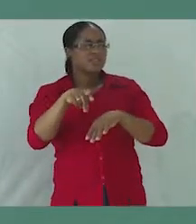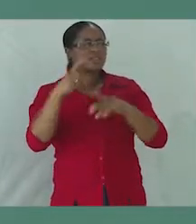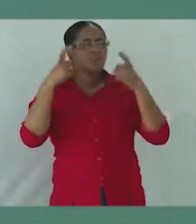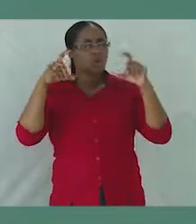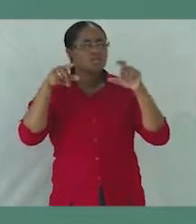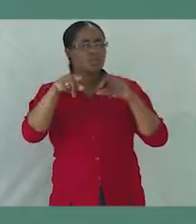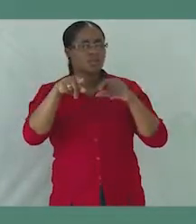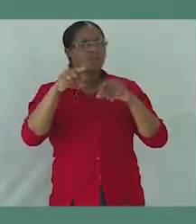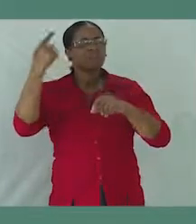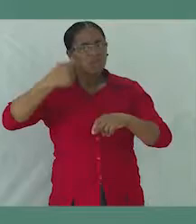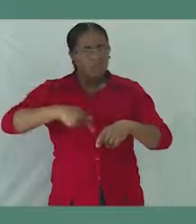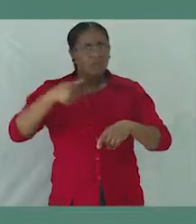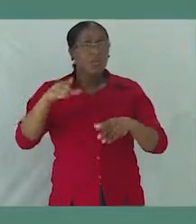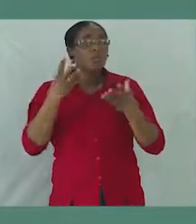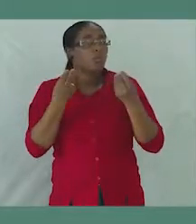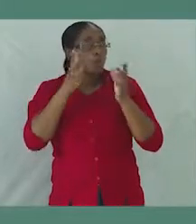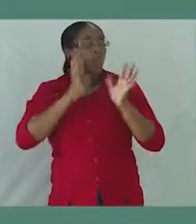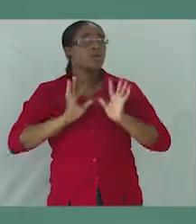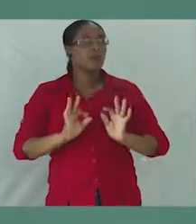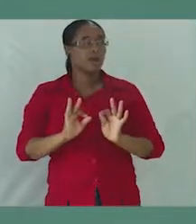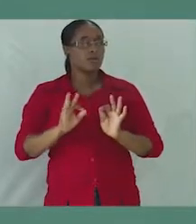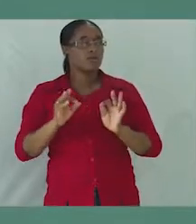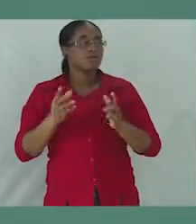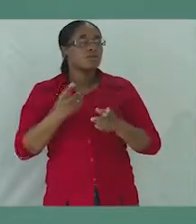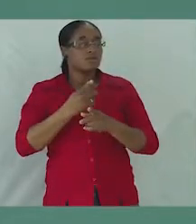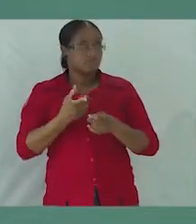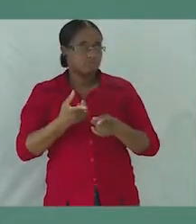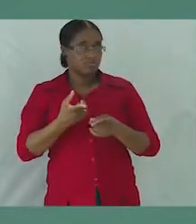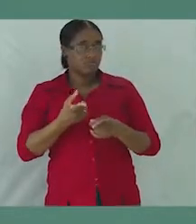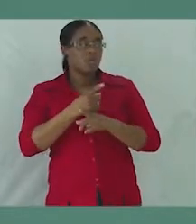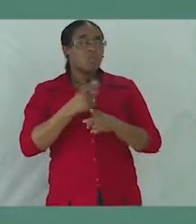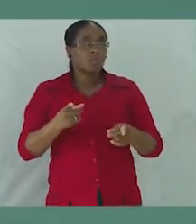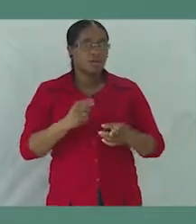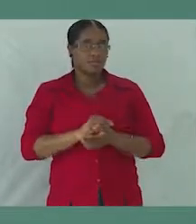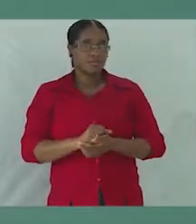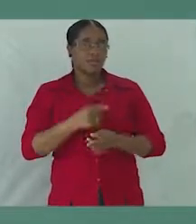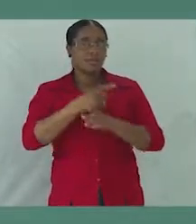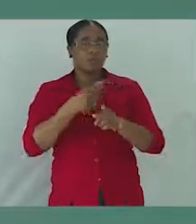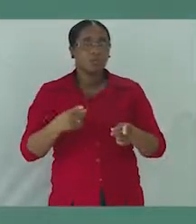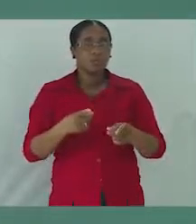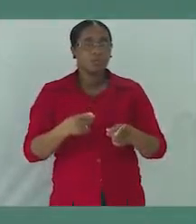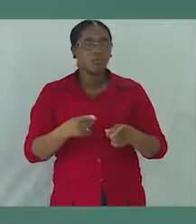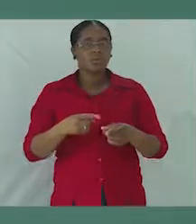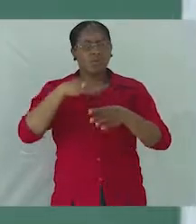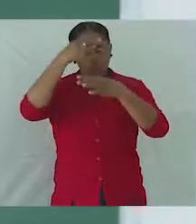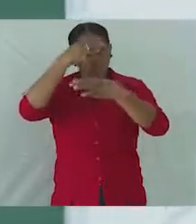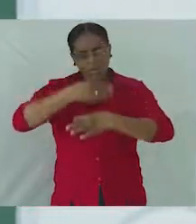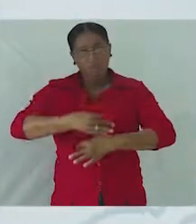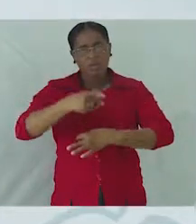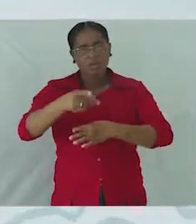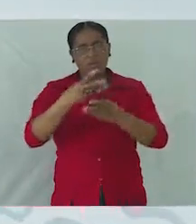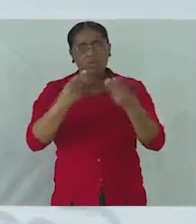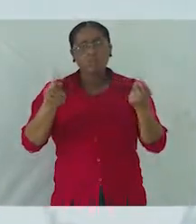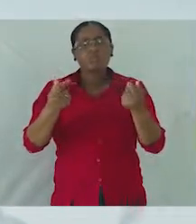equação, devemos ter muito cuidado. Bastante cuidado, eu diria. Por quê? Porque o comportamento, a